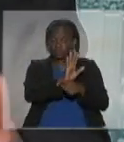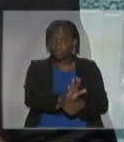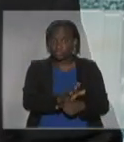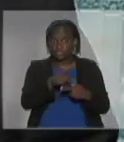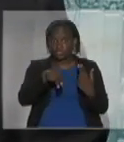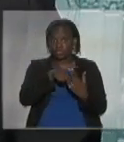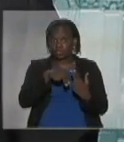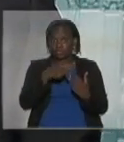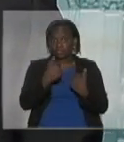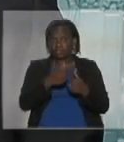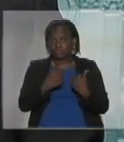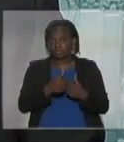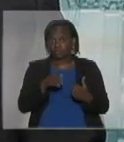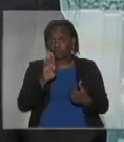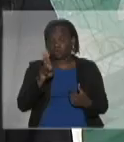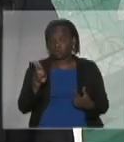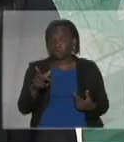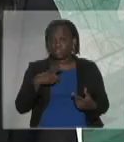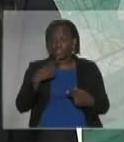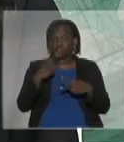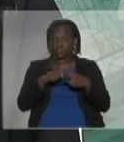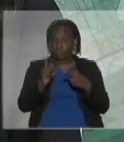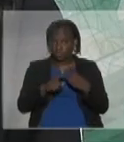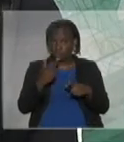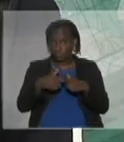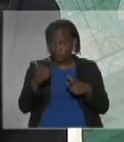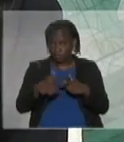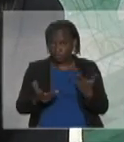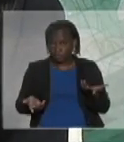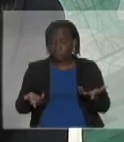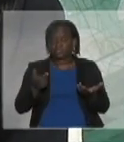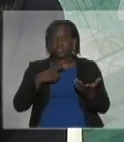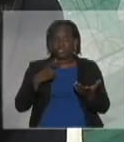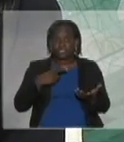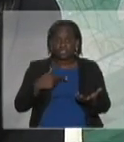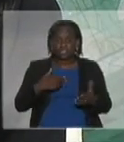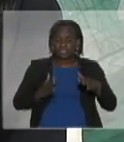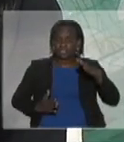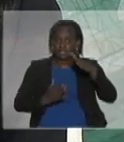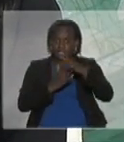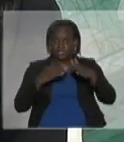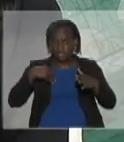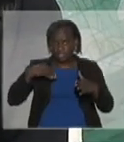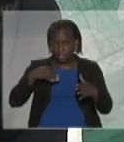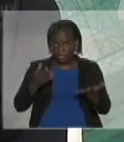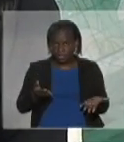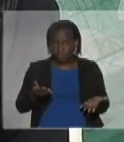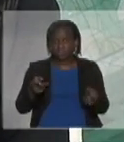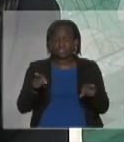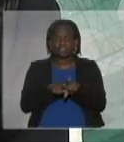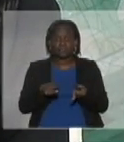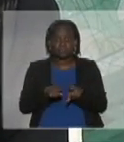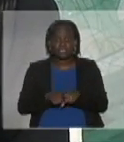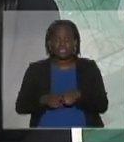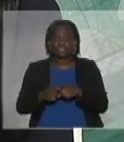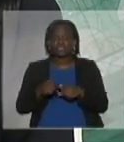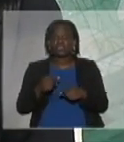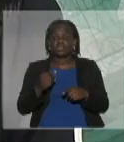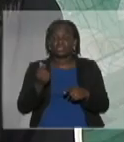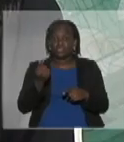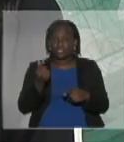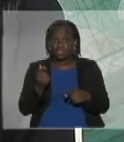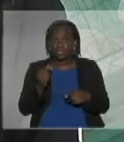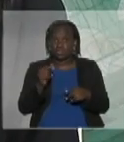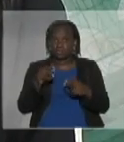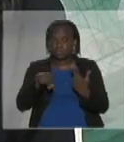sido subsidiar o bilhete único. Público. Porque tem duas questões, né, deputado? Além do teto do salário, o valor do